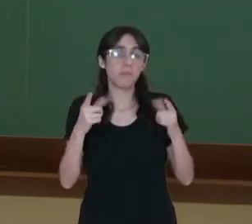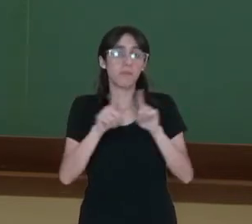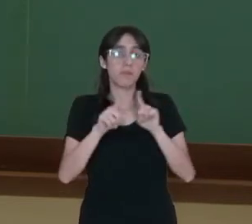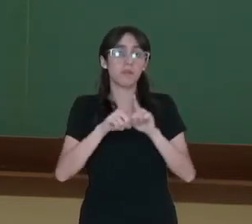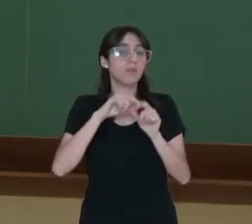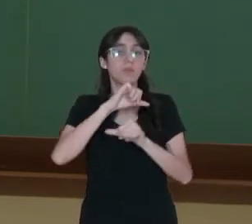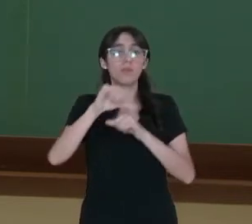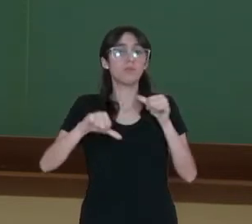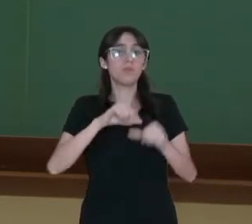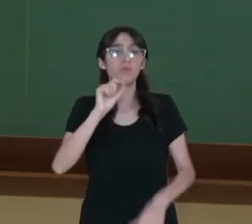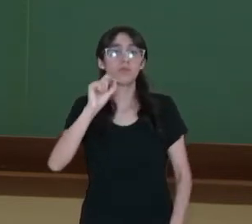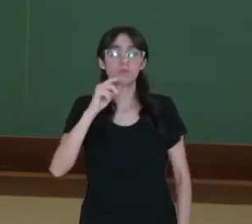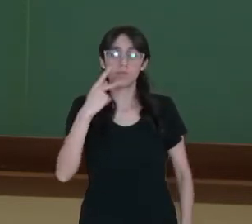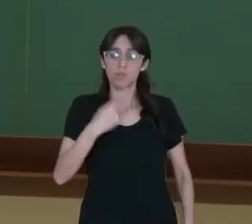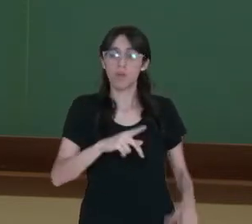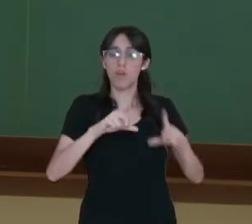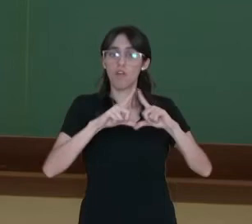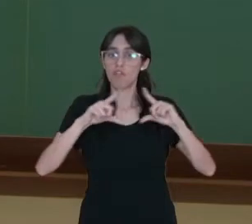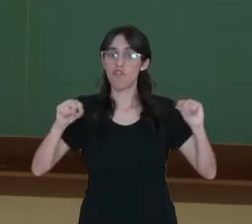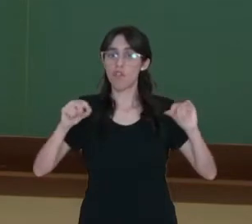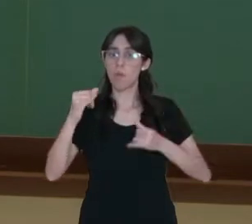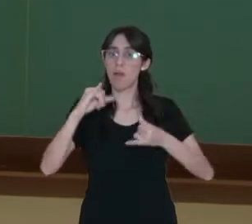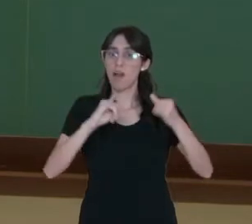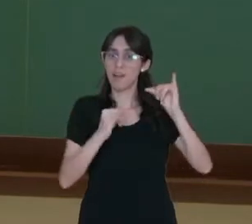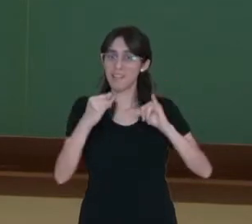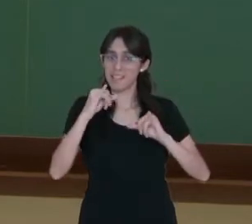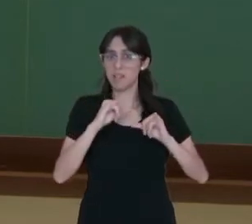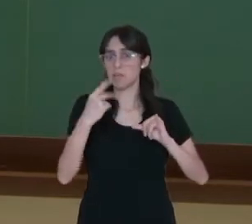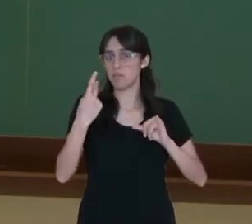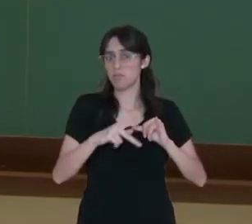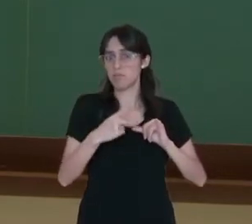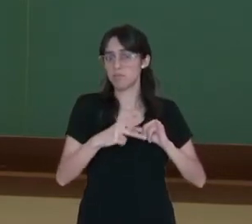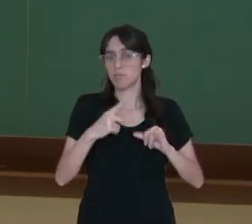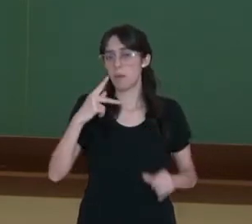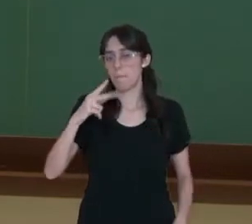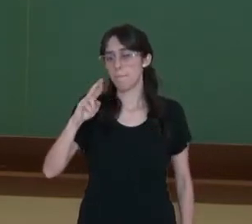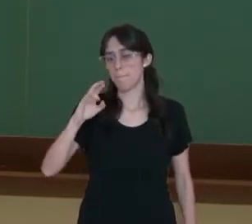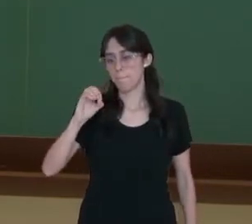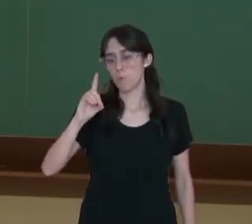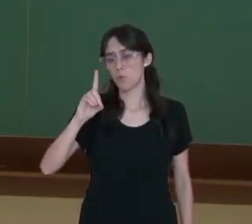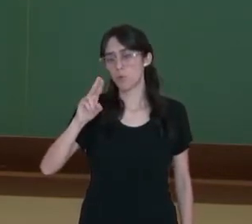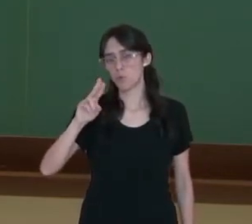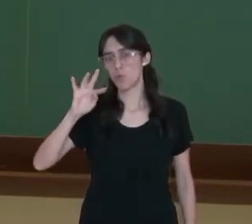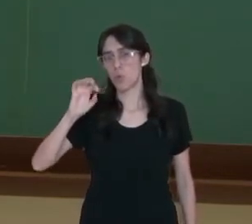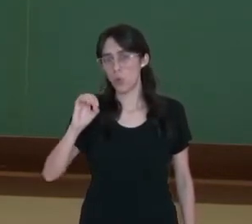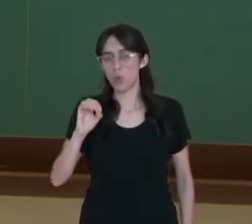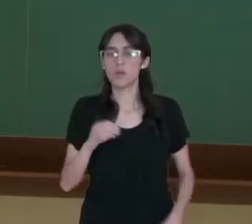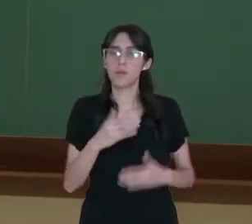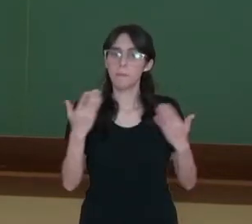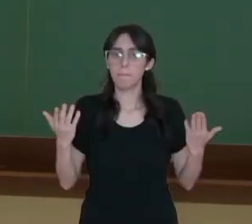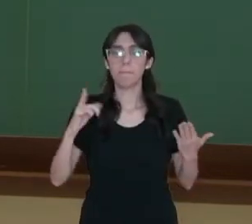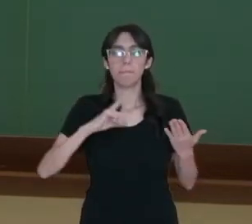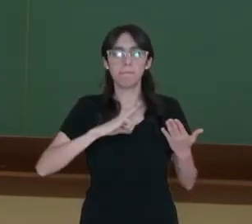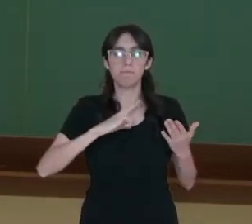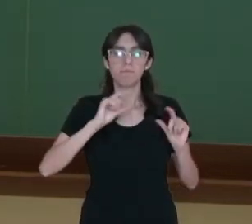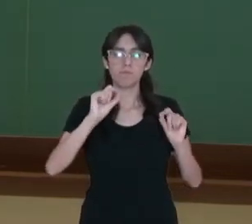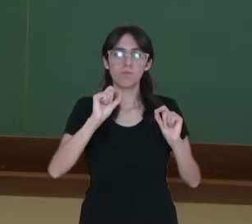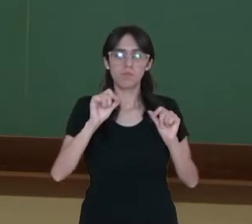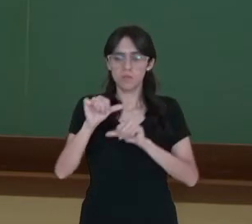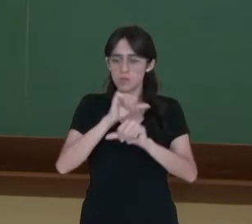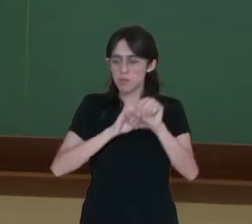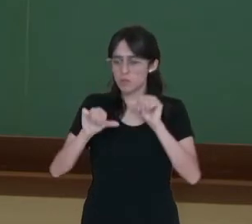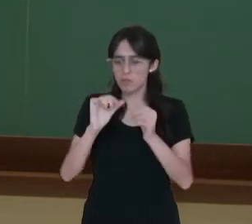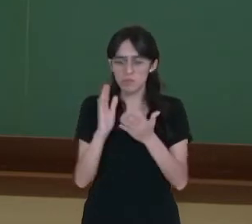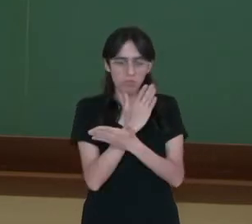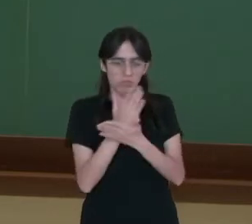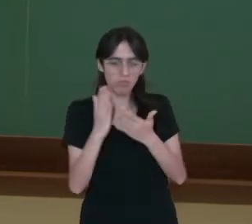a fórmula química da substância que eu tenho lá como produto. Então, os meus reagentes trocam, adicionam-se,